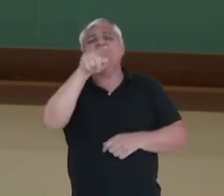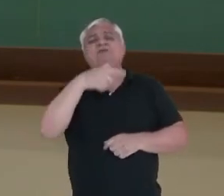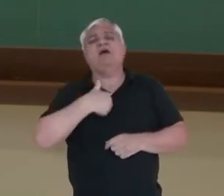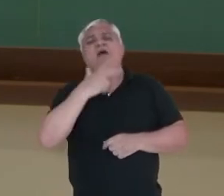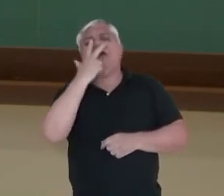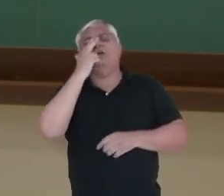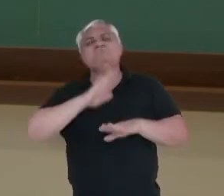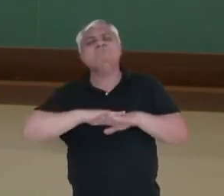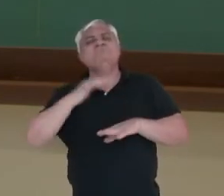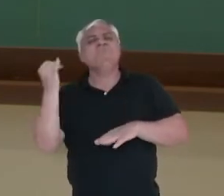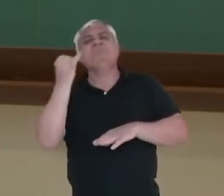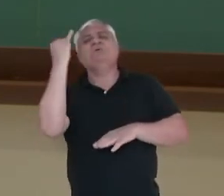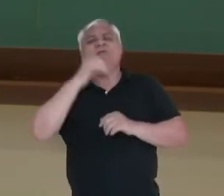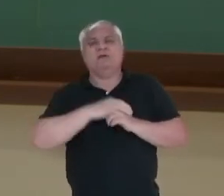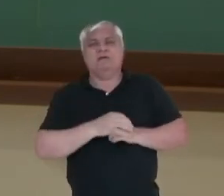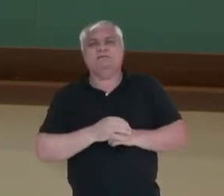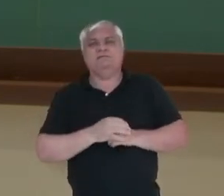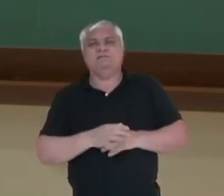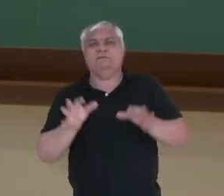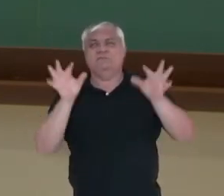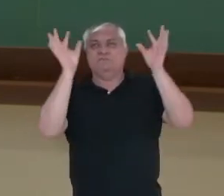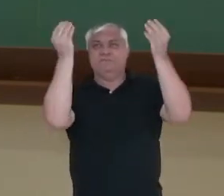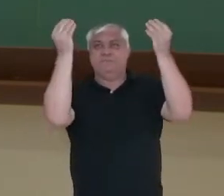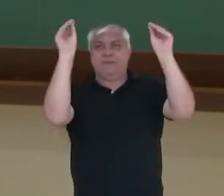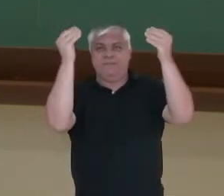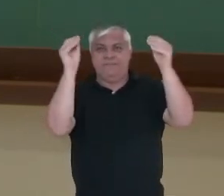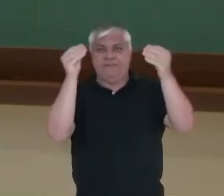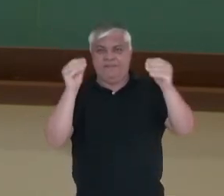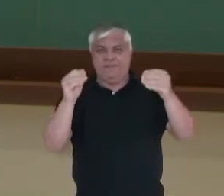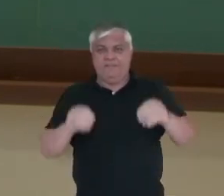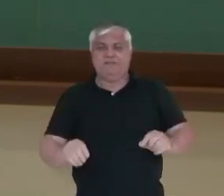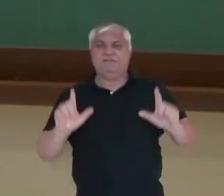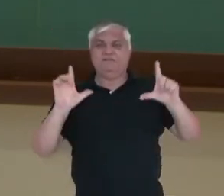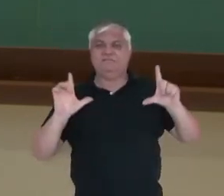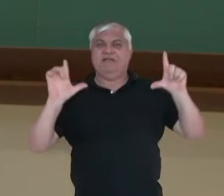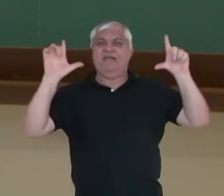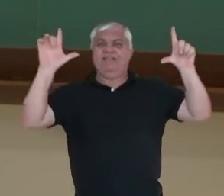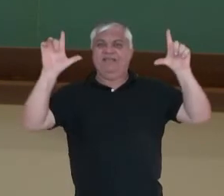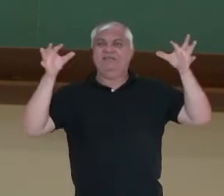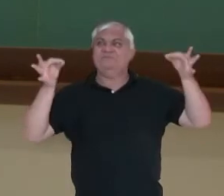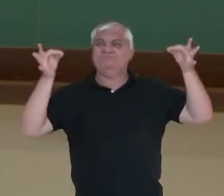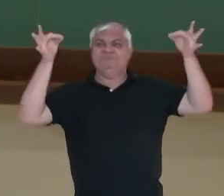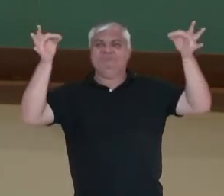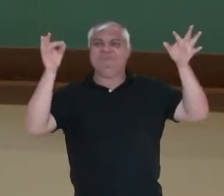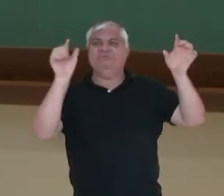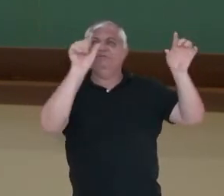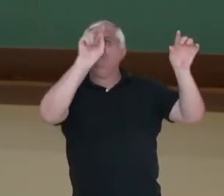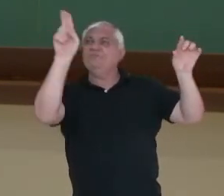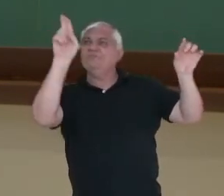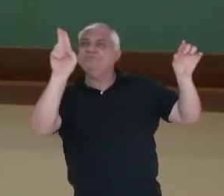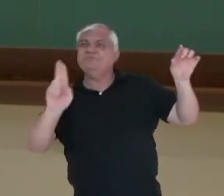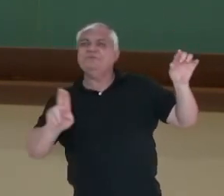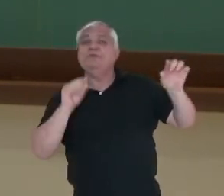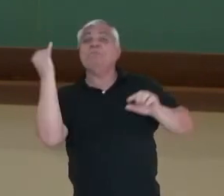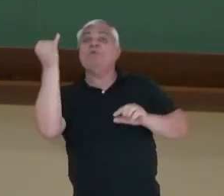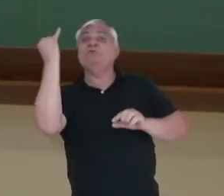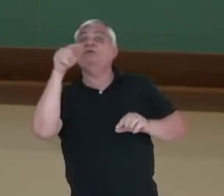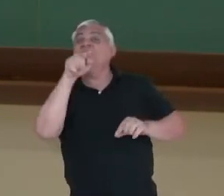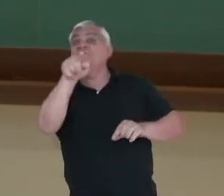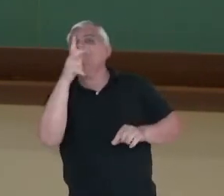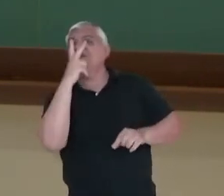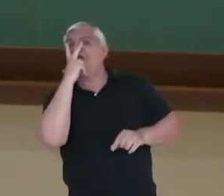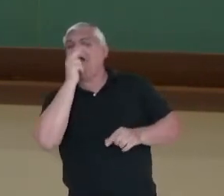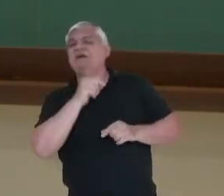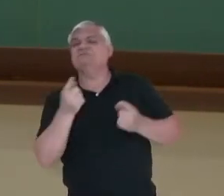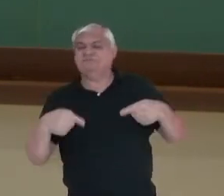é fundamental? É isso que eu quero que você liste, que você faça um cartazinho aí, coloque o que para você é mais importante e